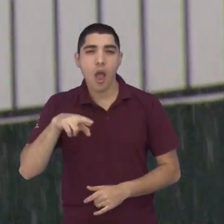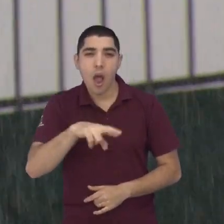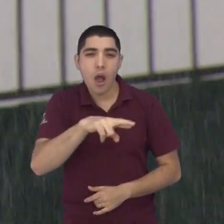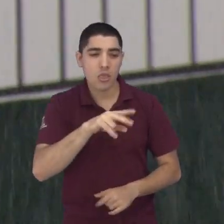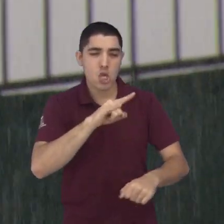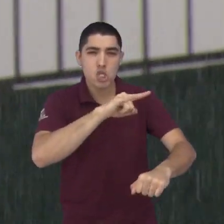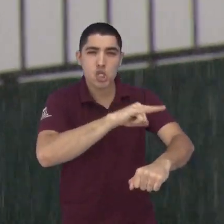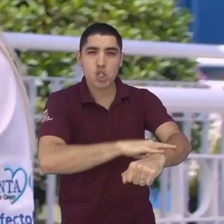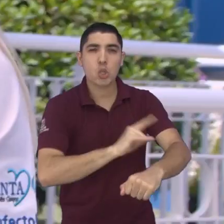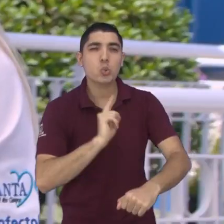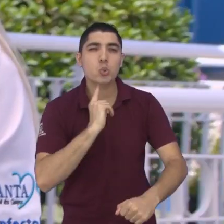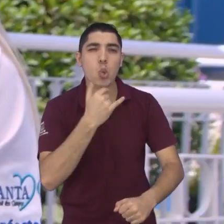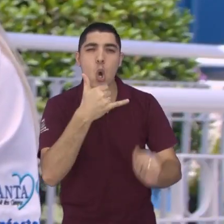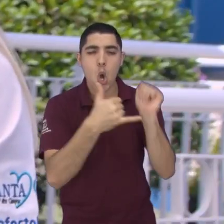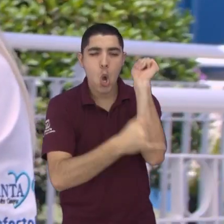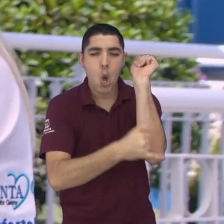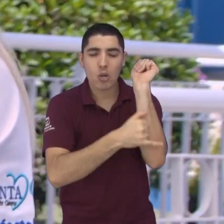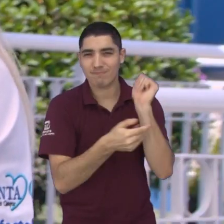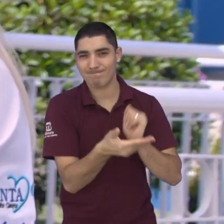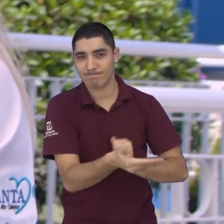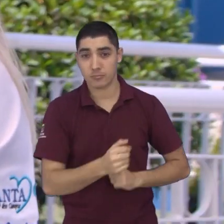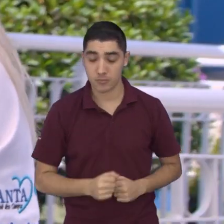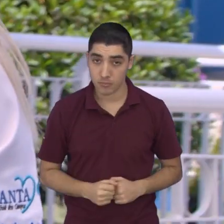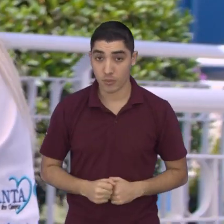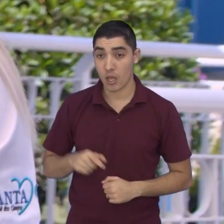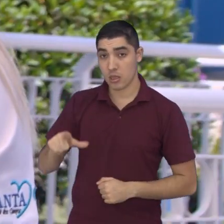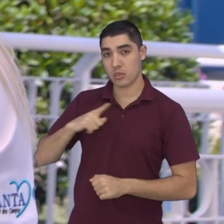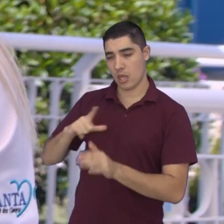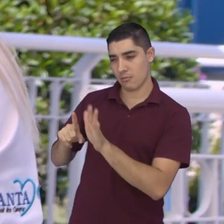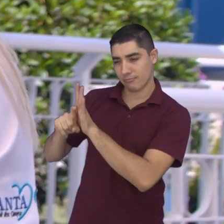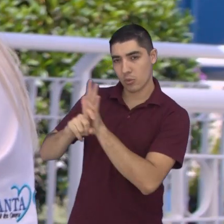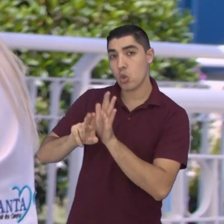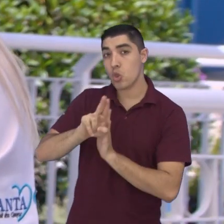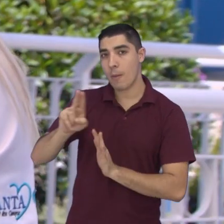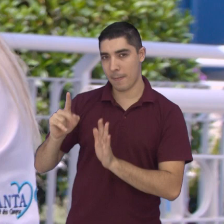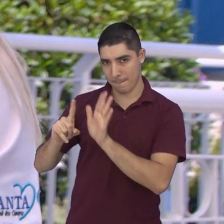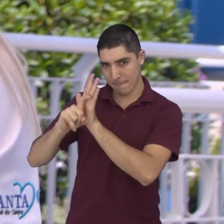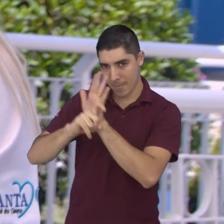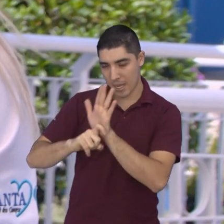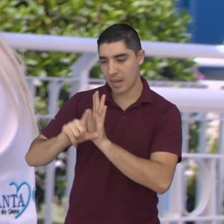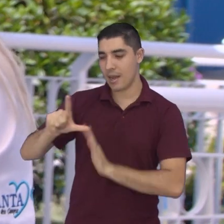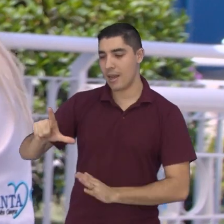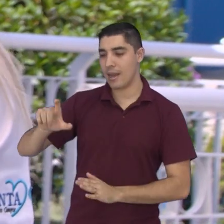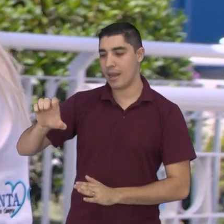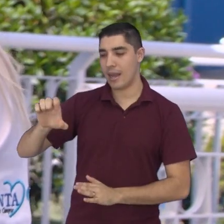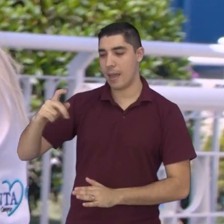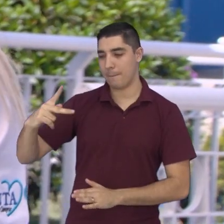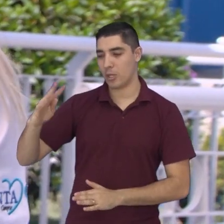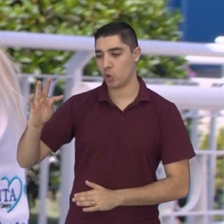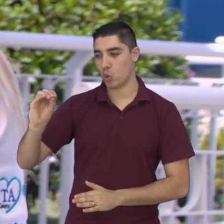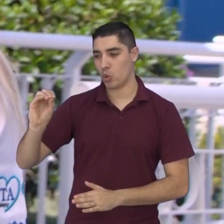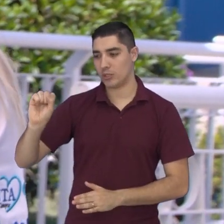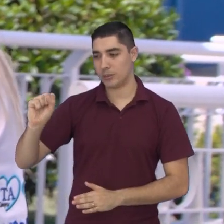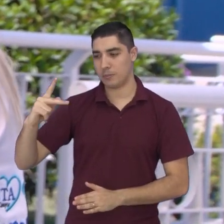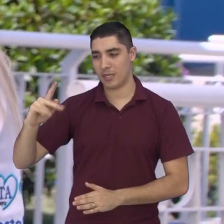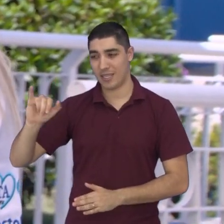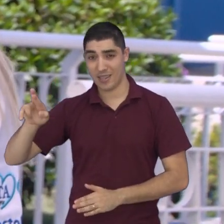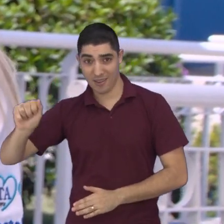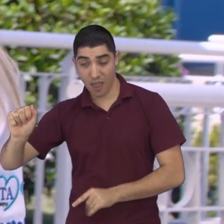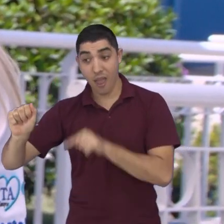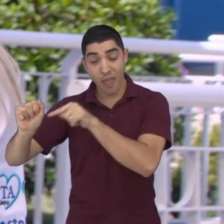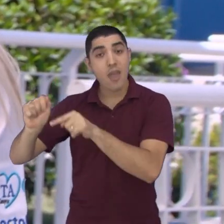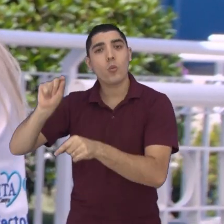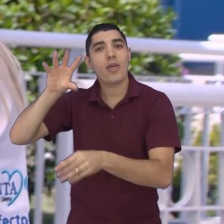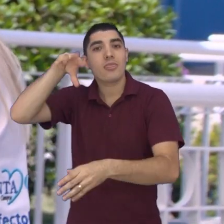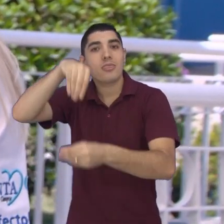por urina de ratos a leptospirose é uma doença provocada por uma bactéria chamada leptospira essa bactéria ela é encontrada na urina